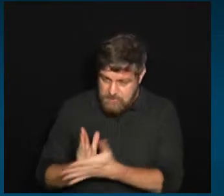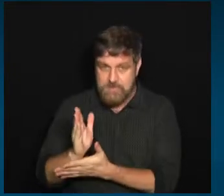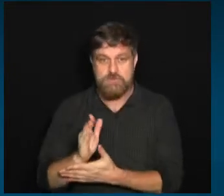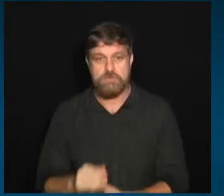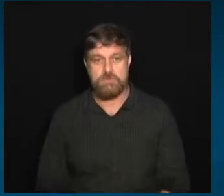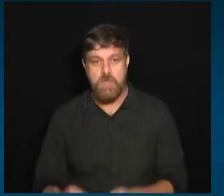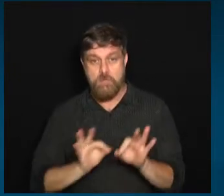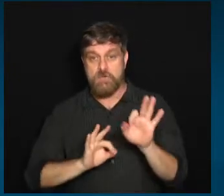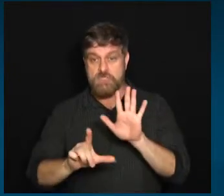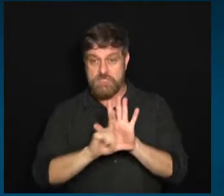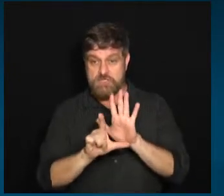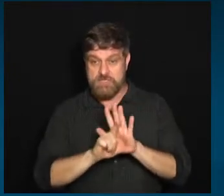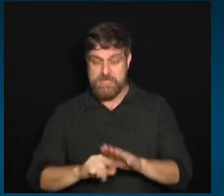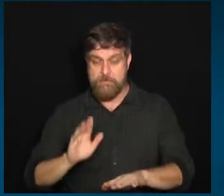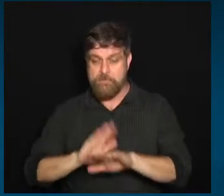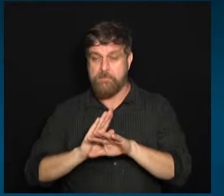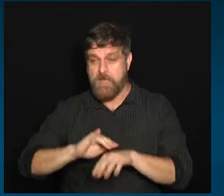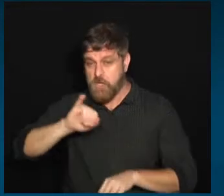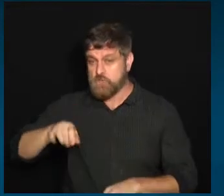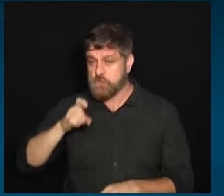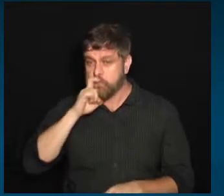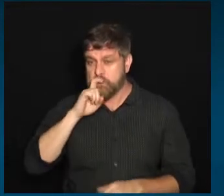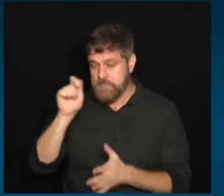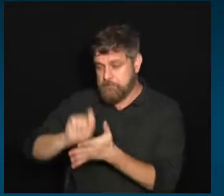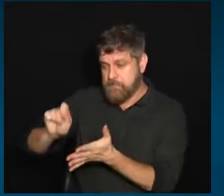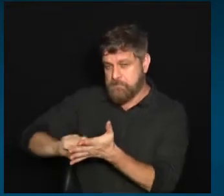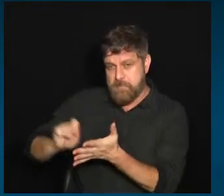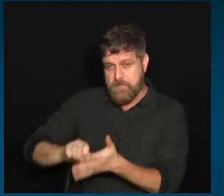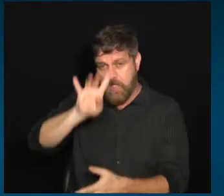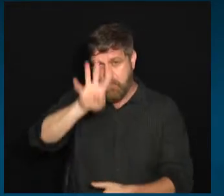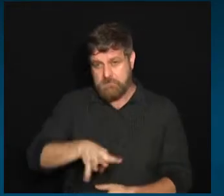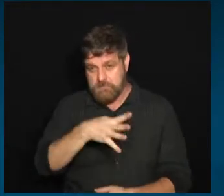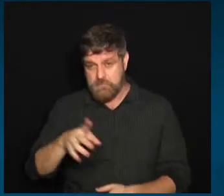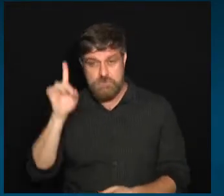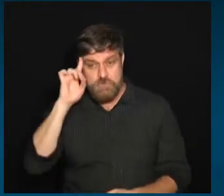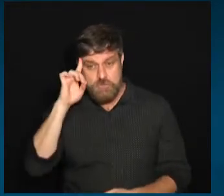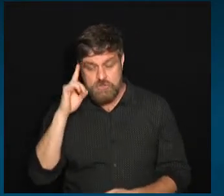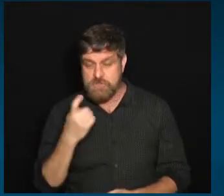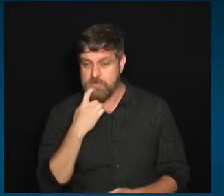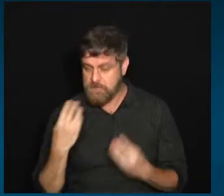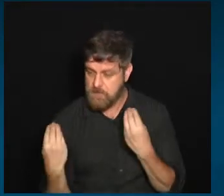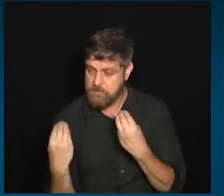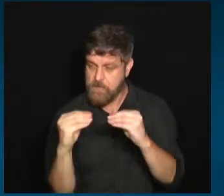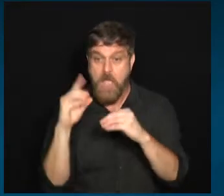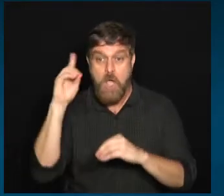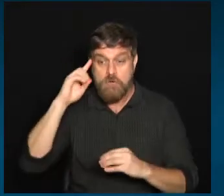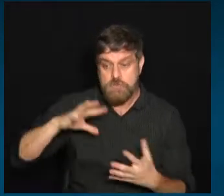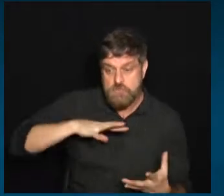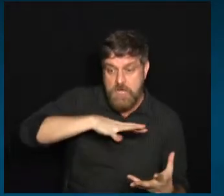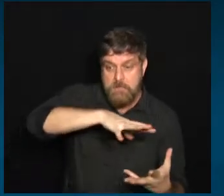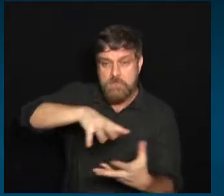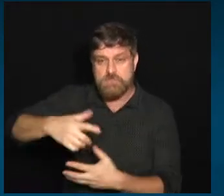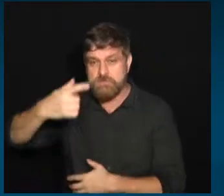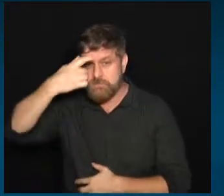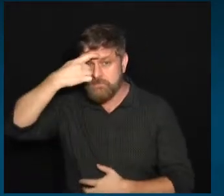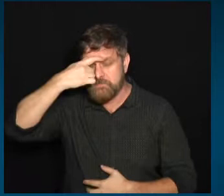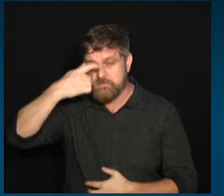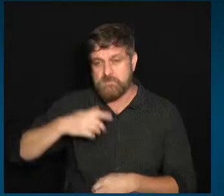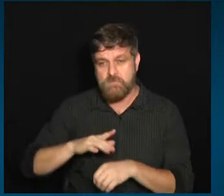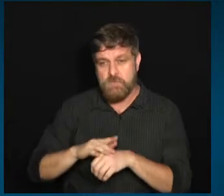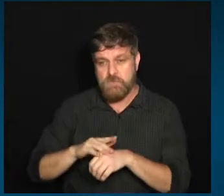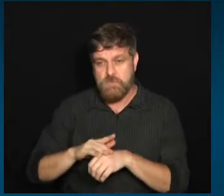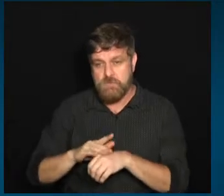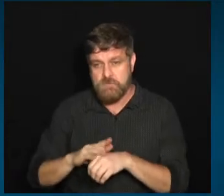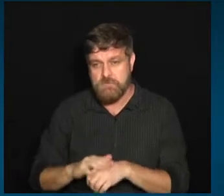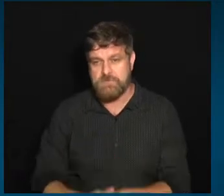de autoria do vereador Jorge Schneider, que inclui no calendário oficial do município de Campinas o Dia Mundial de Conscientização sobre a Síndrome